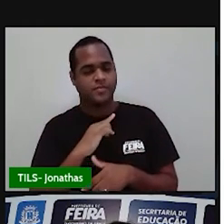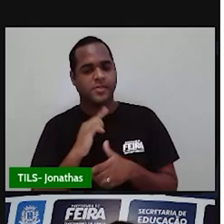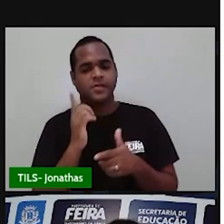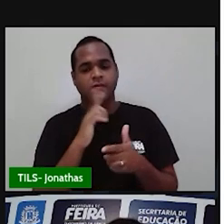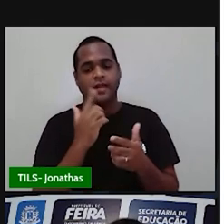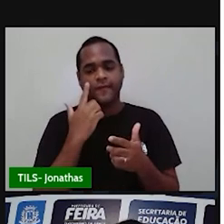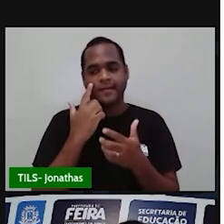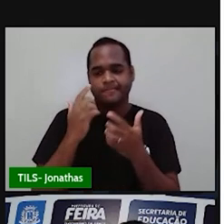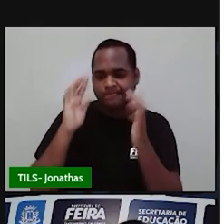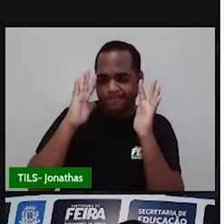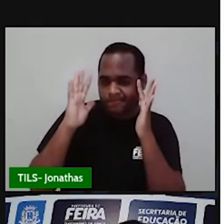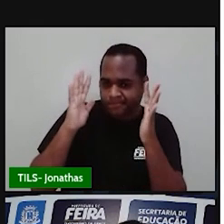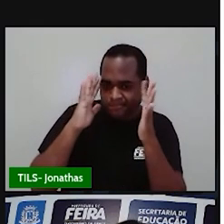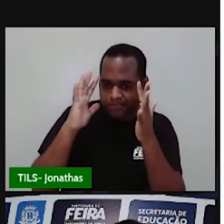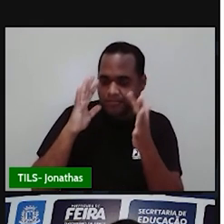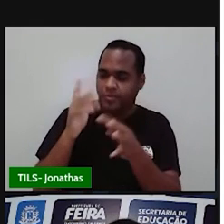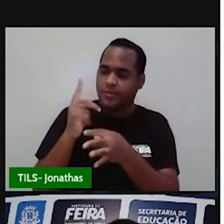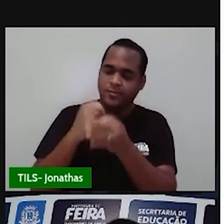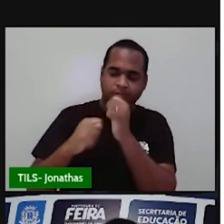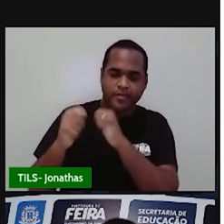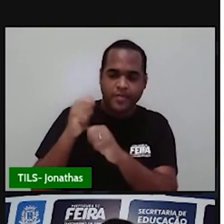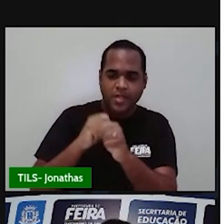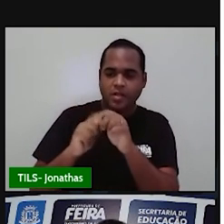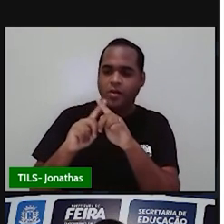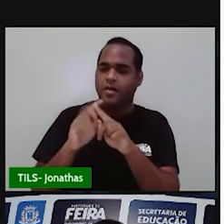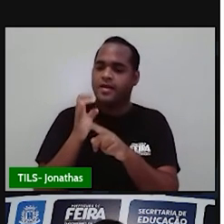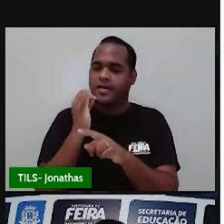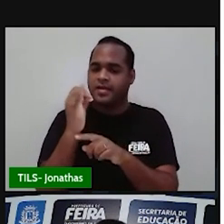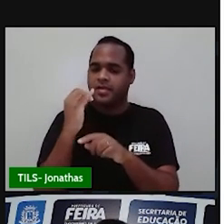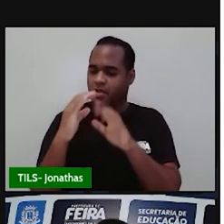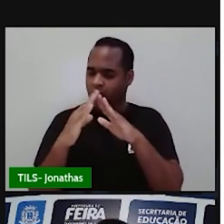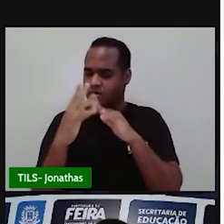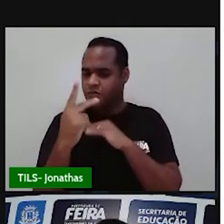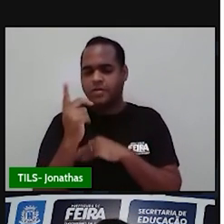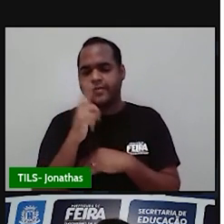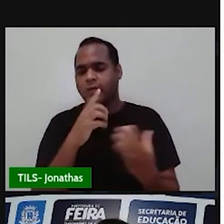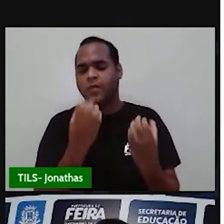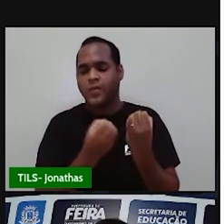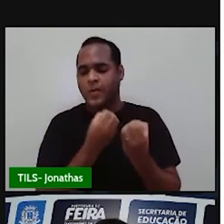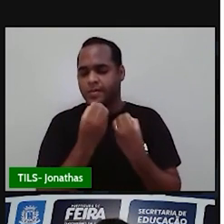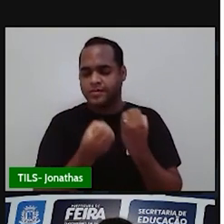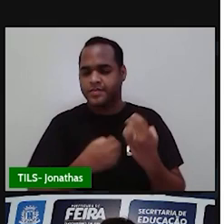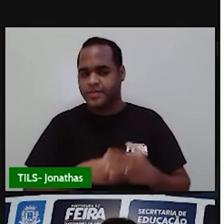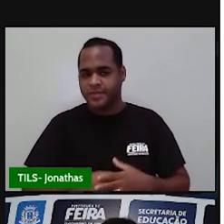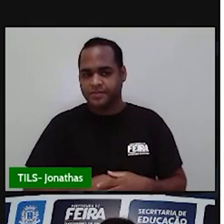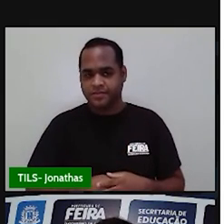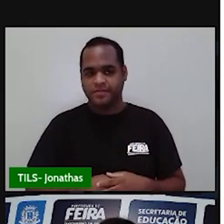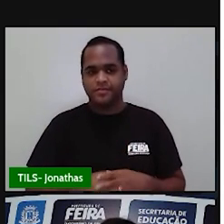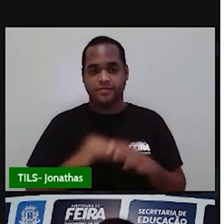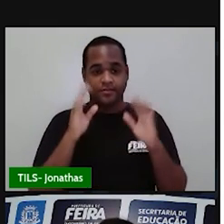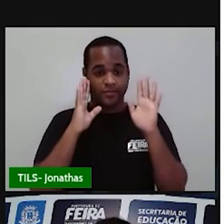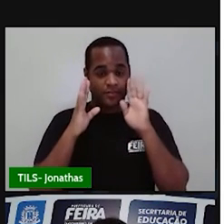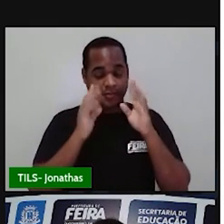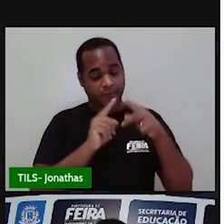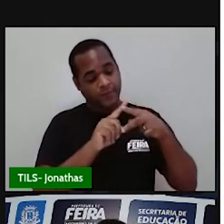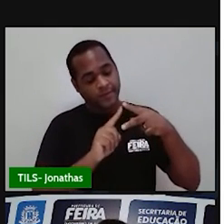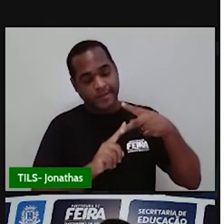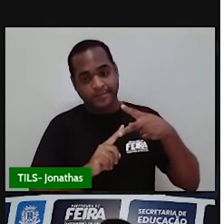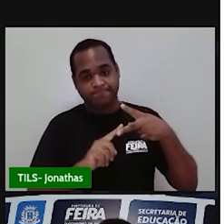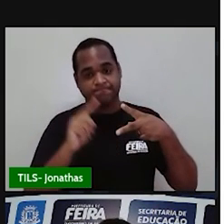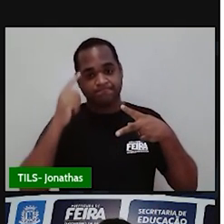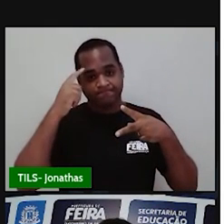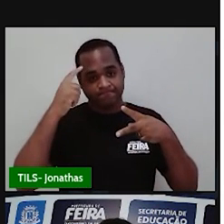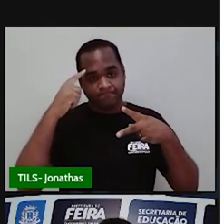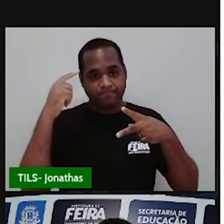estar por dentro do consumo médio de energia da sua casa, né? Pensando naquelas duas consciências que a